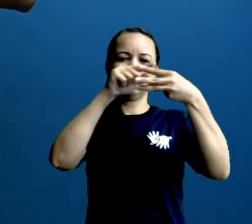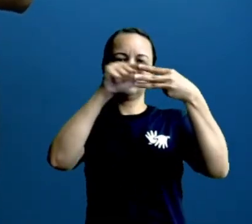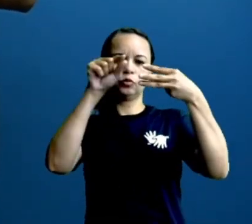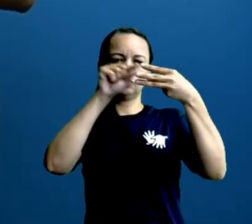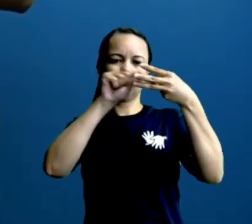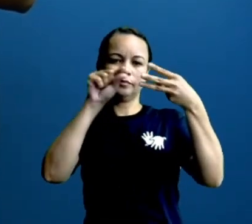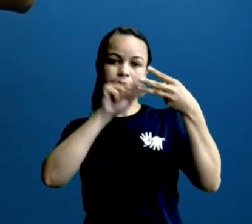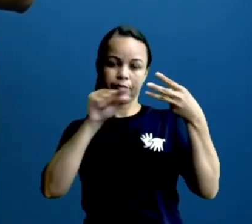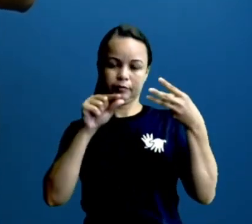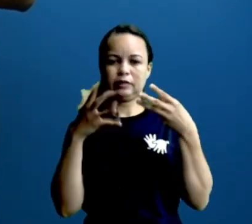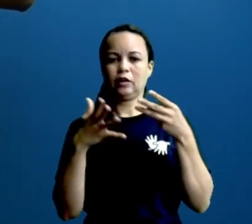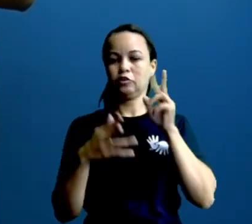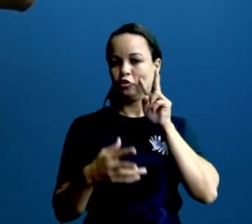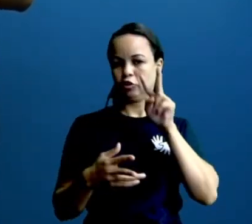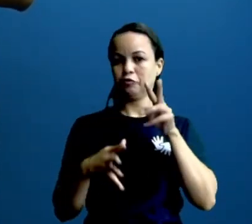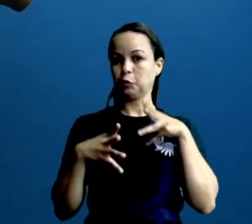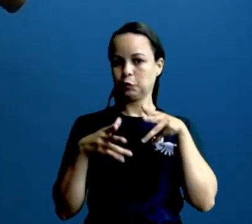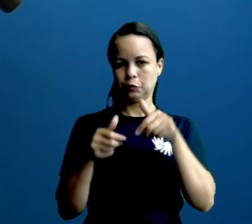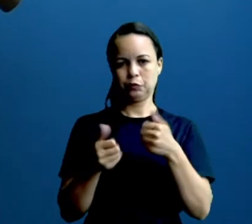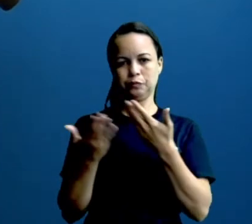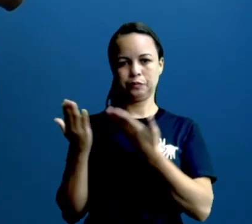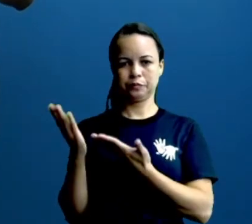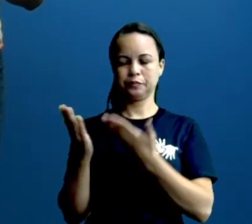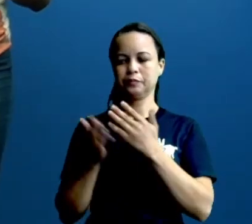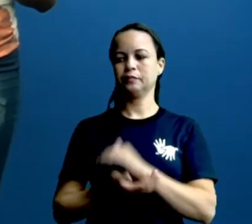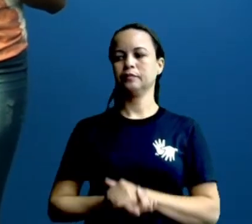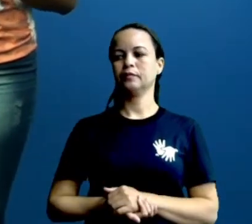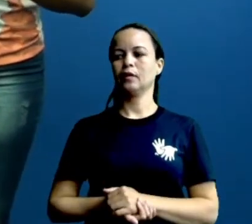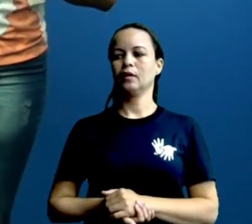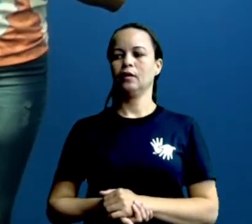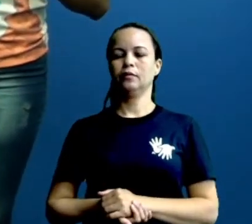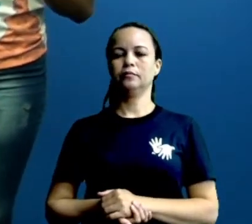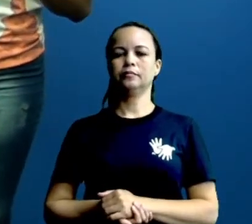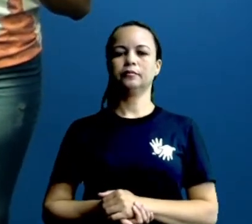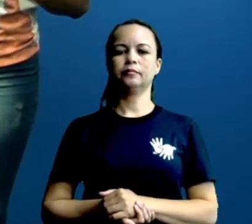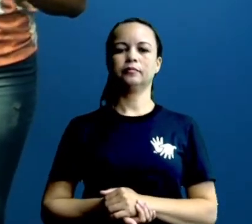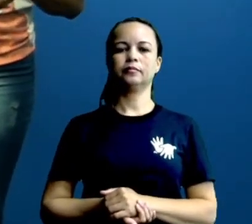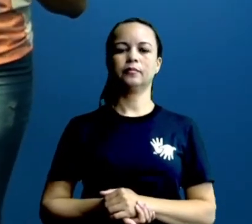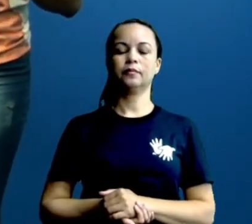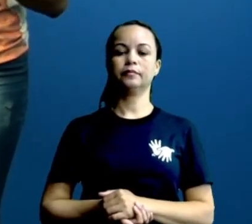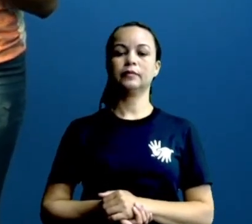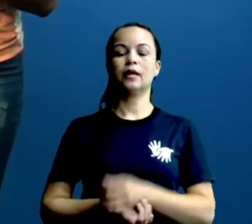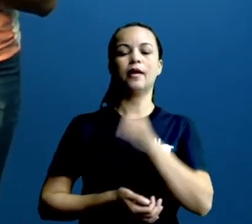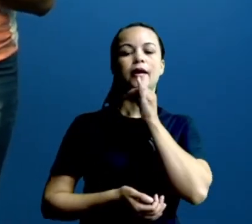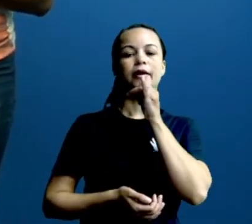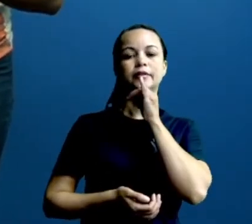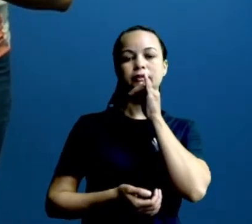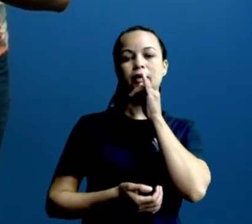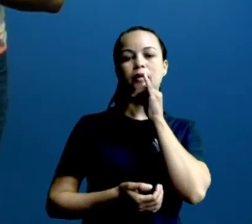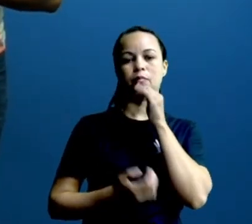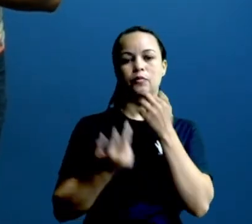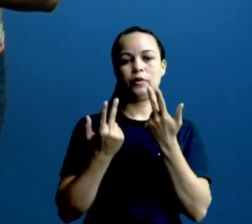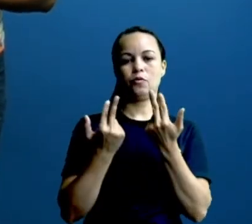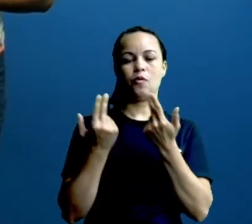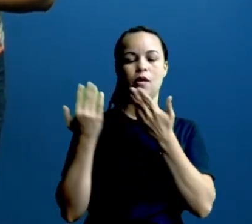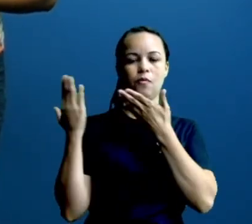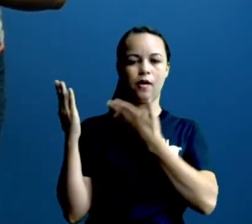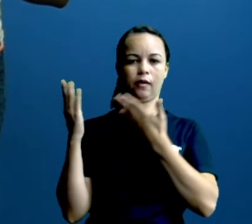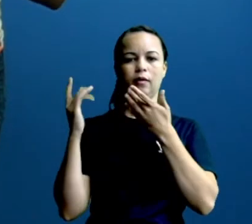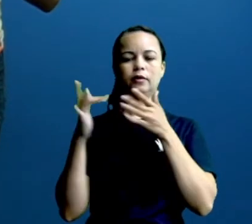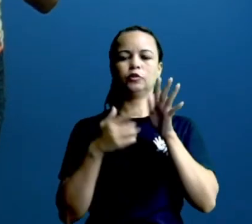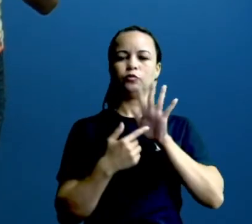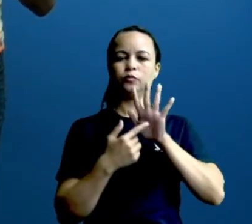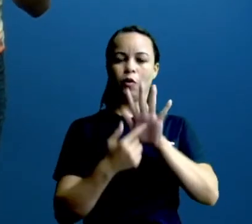tudo isso. Certo? Bom, exemplos como esse nos trazem para dizer